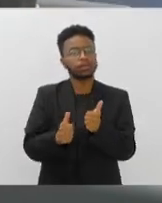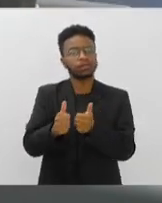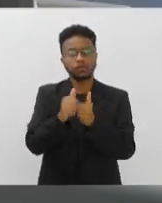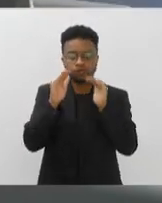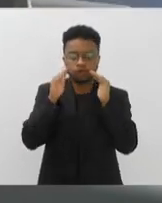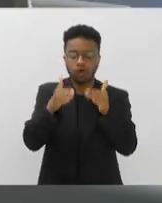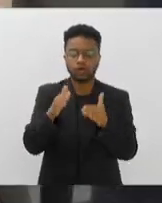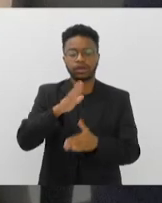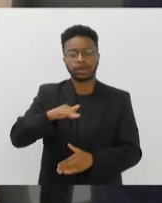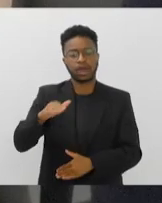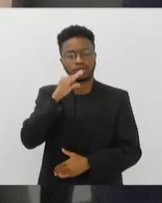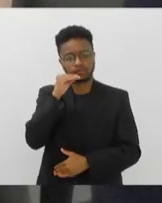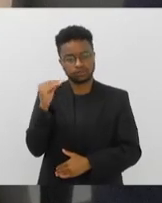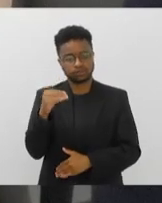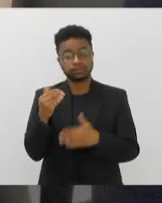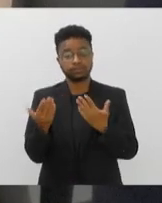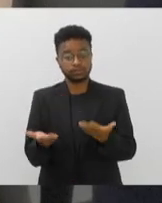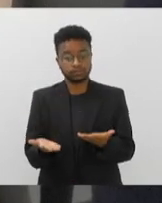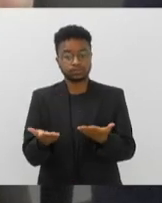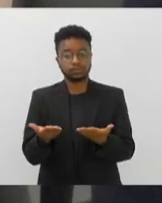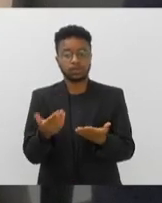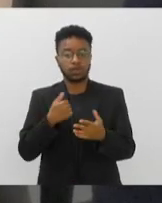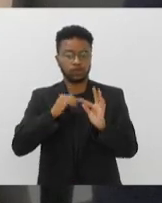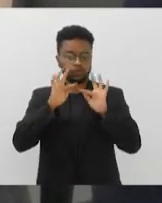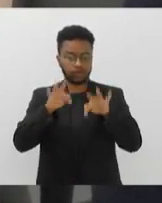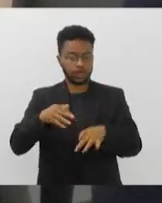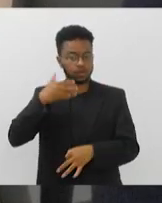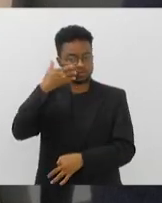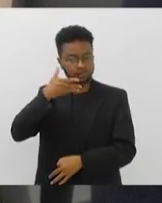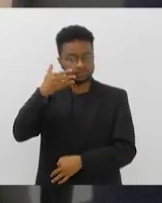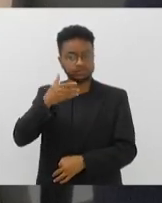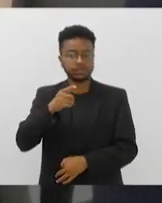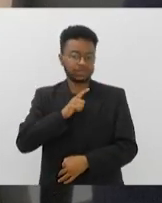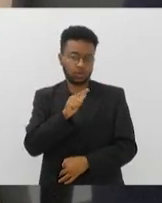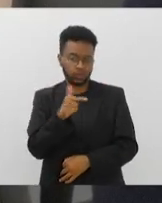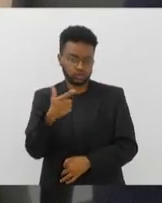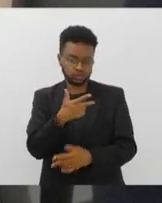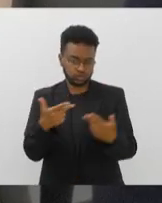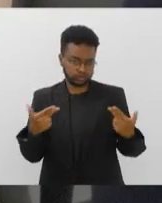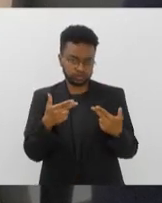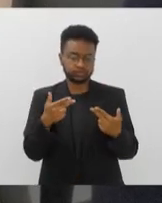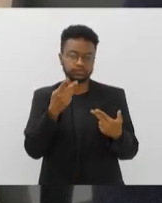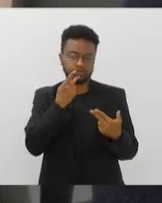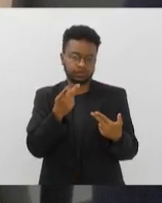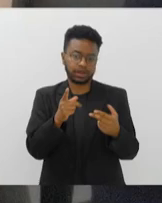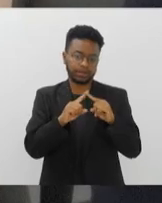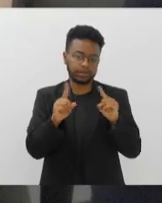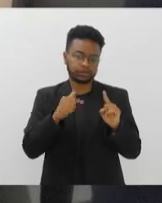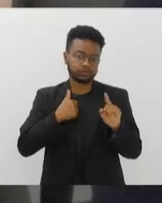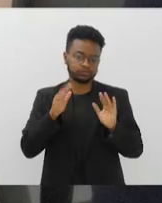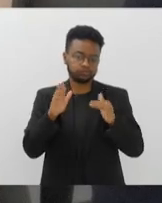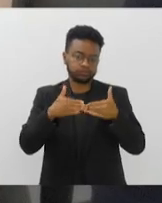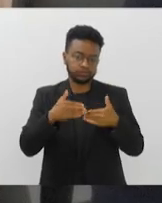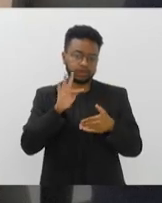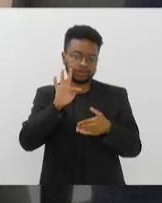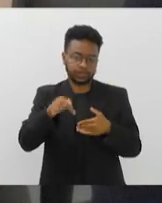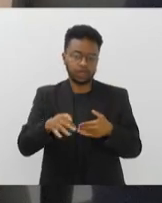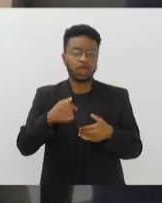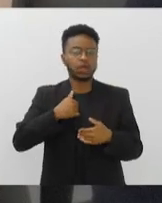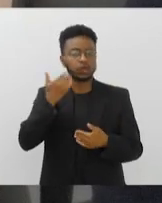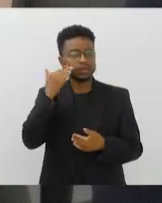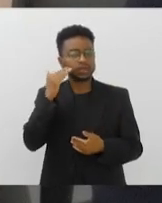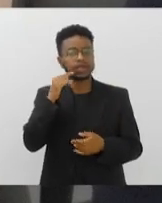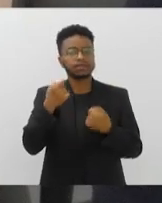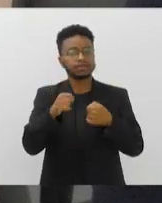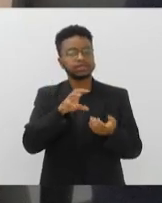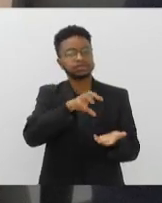adolescentes Então nesse sentido eu vou terminar aqui porque teria mais coisas a falar eh entendo que a gente tem que ter mais várias que a gente tem que